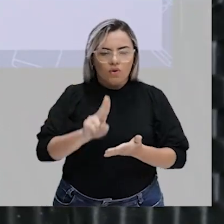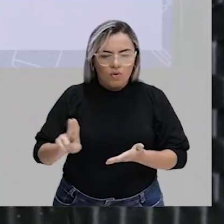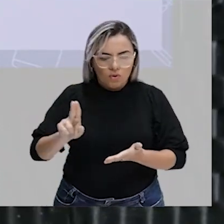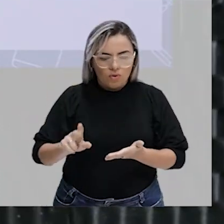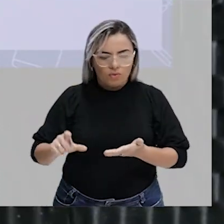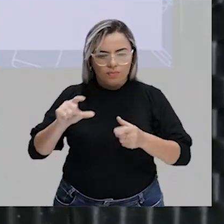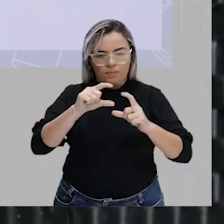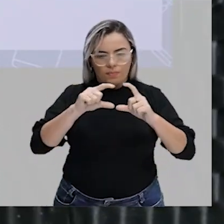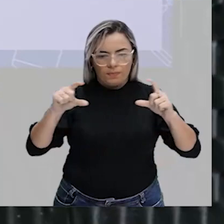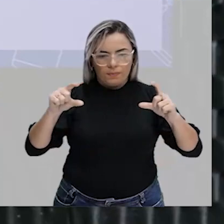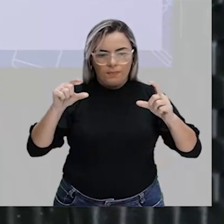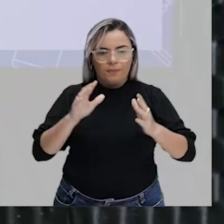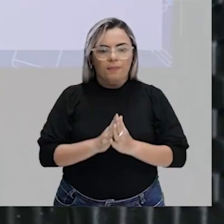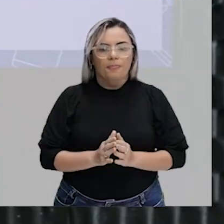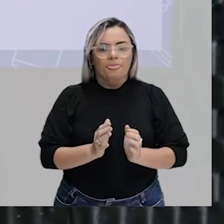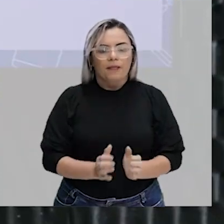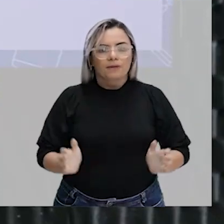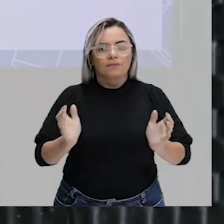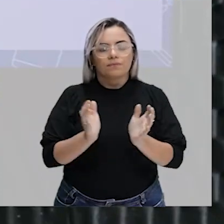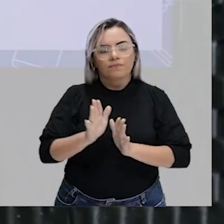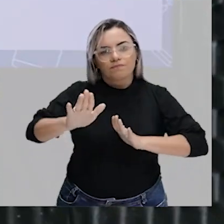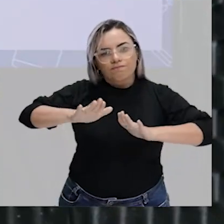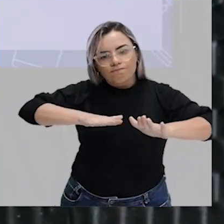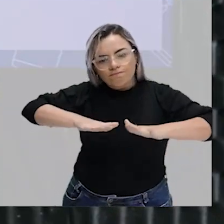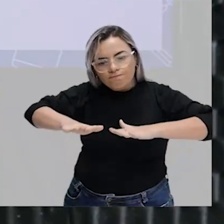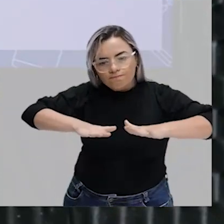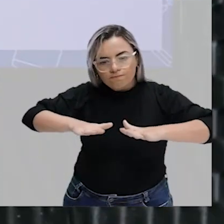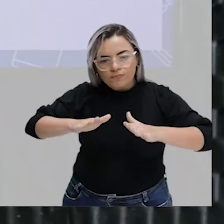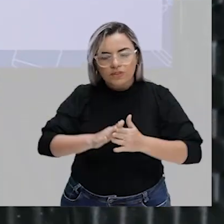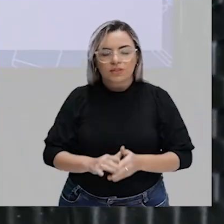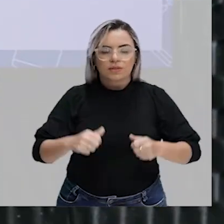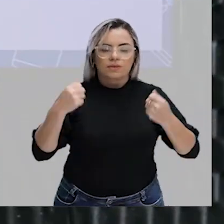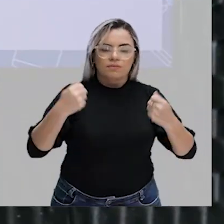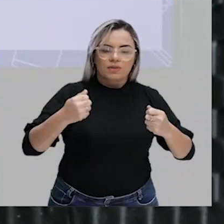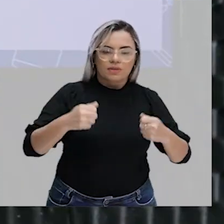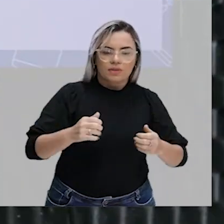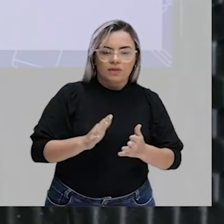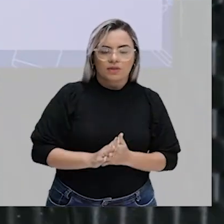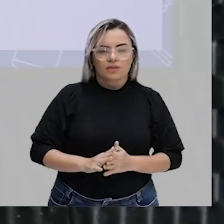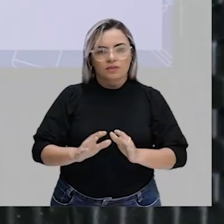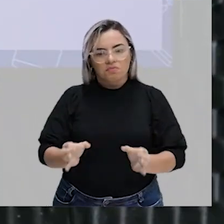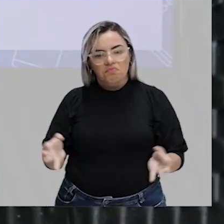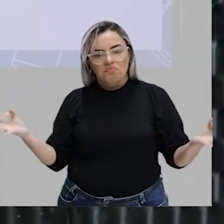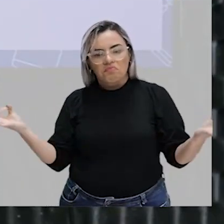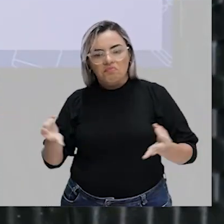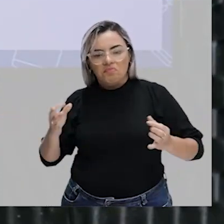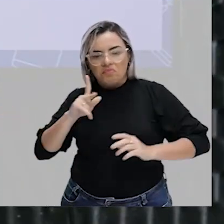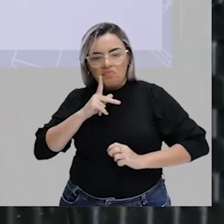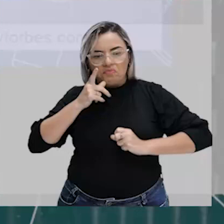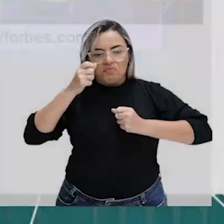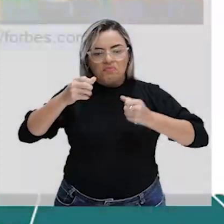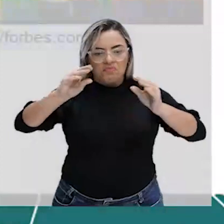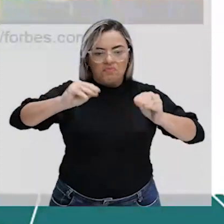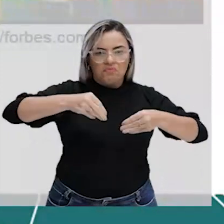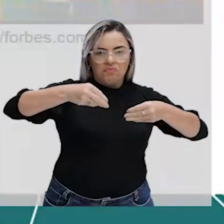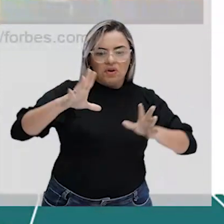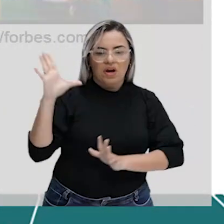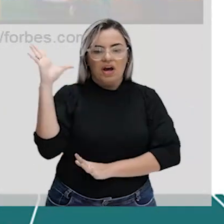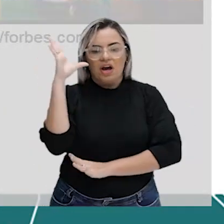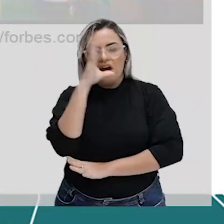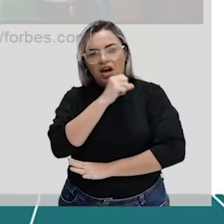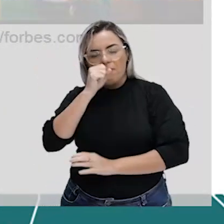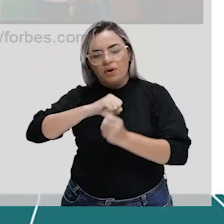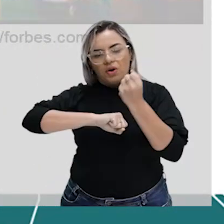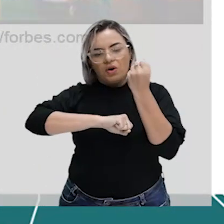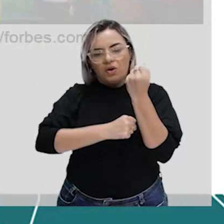movimentos exigem precisão, força, flexibilidade, agilidade, coordenação e equilíbrio. Se